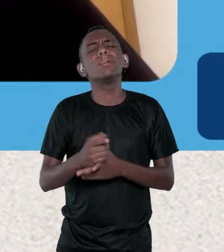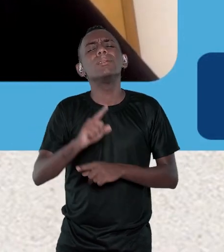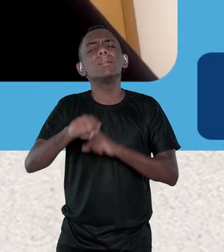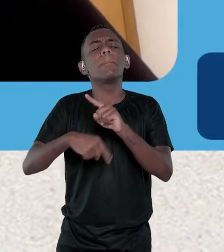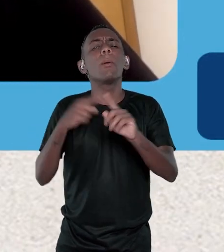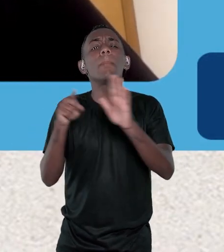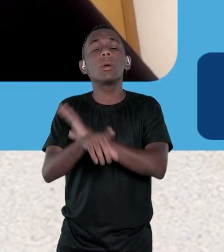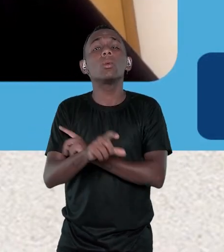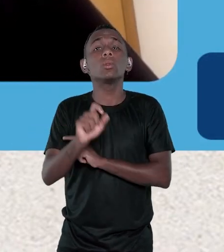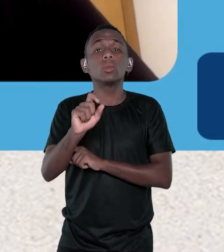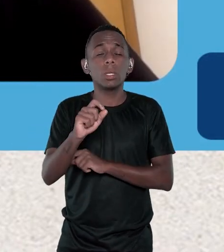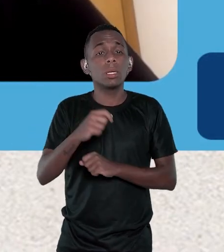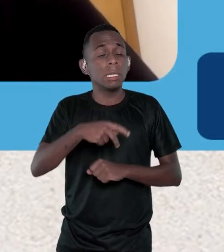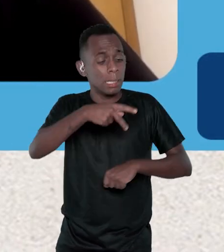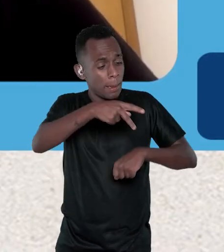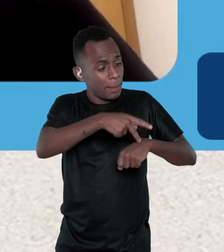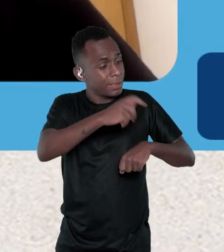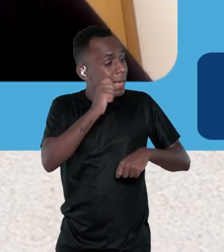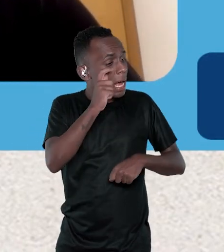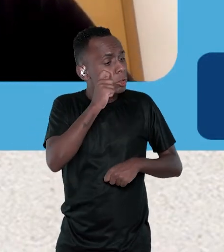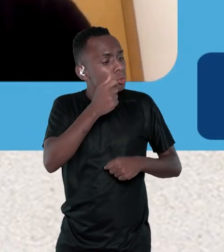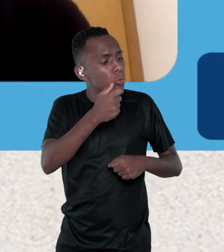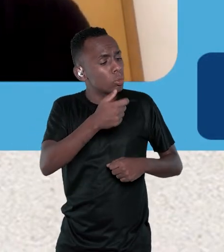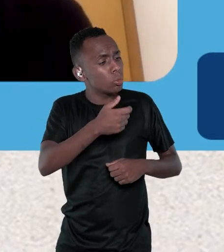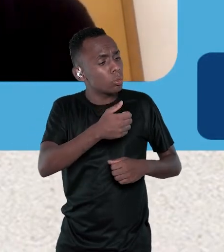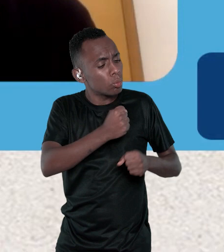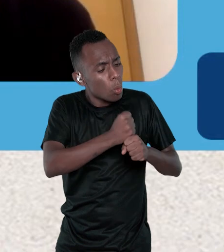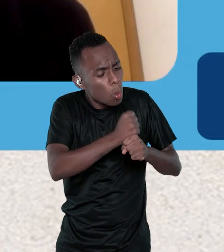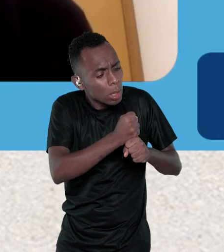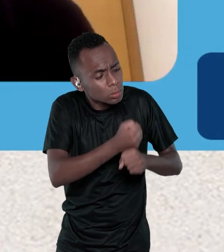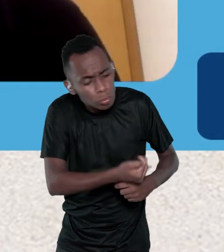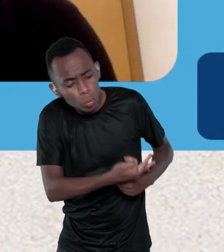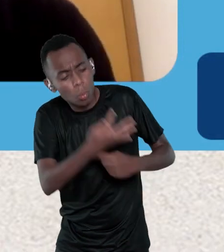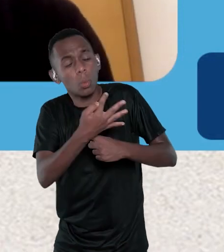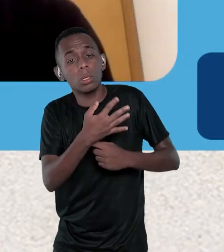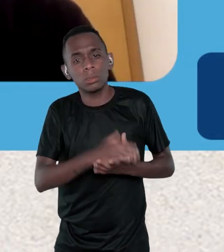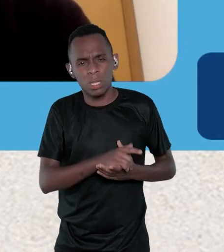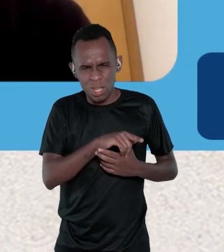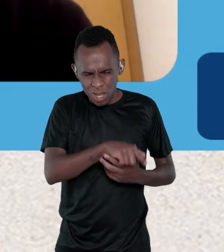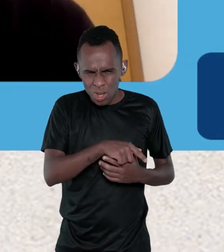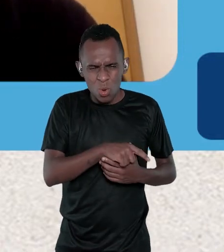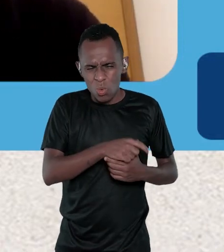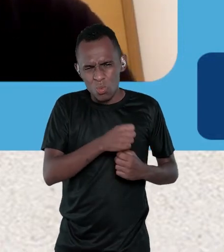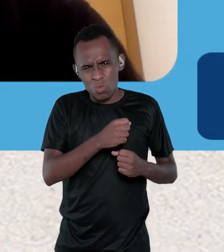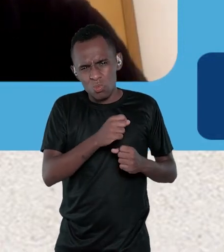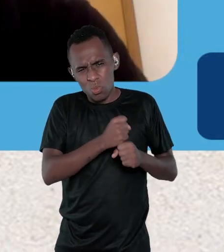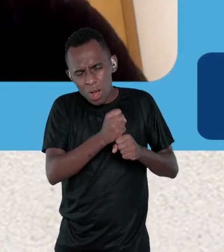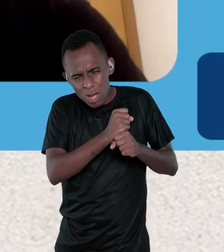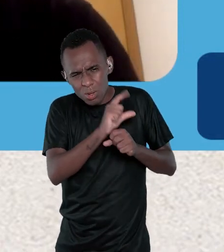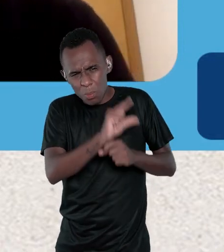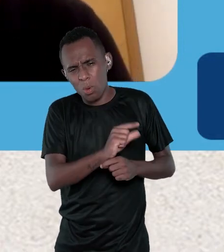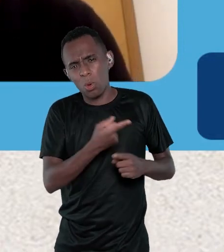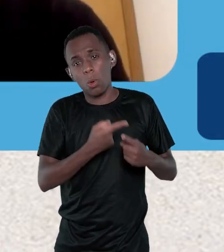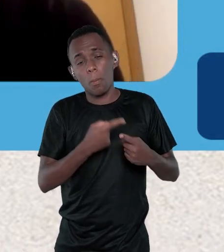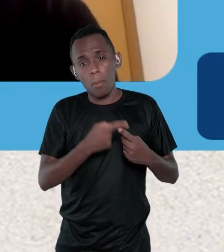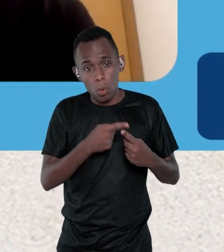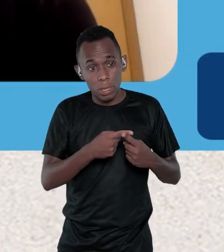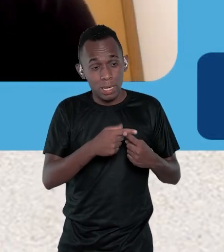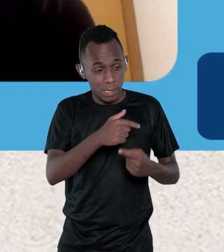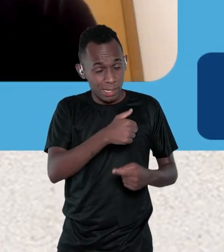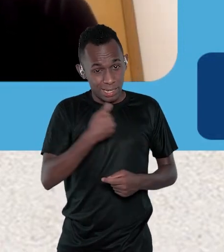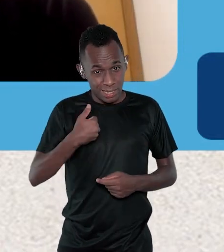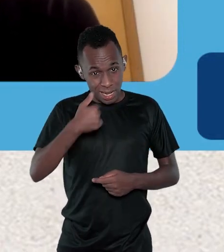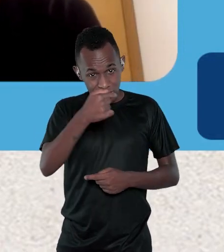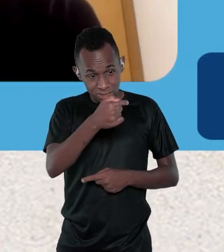E aí você fica quanto tempo lá em Pedra Azul? Não, Pedra Azul eu vivi pouco. Eu mudei de